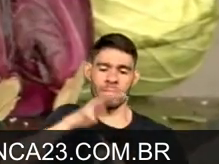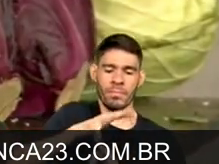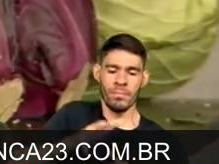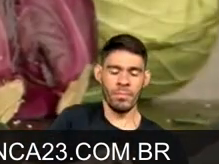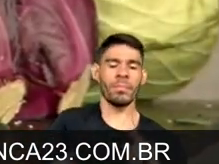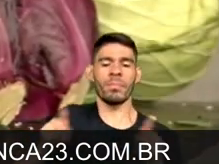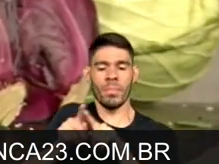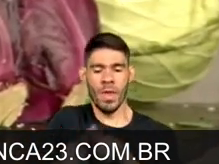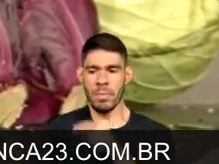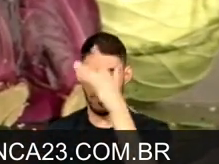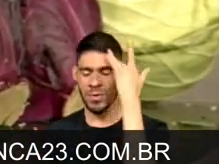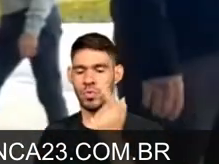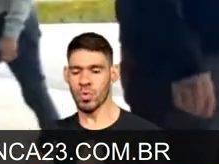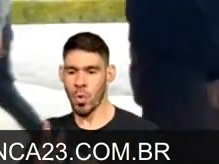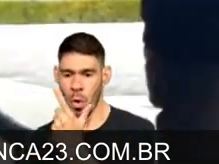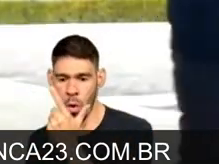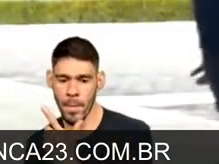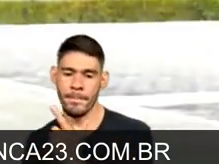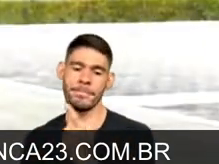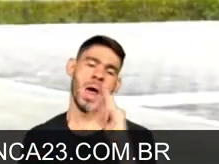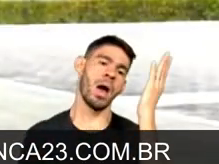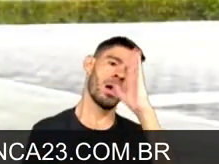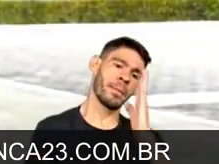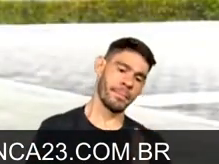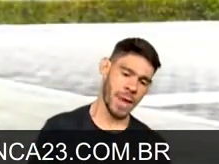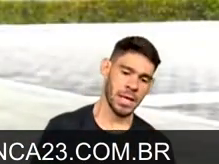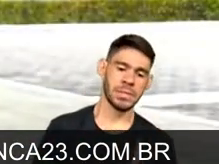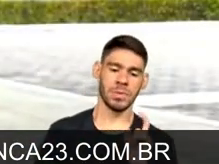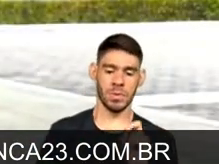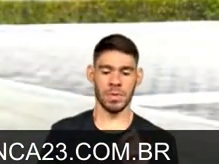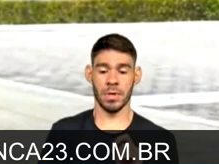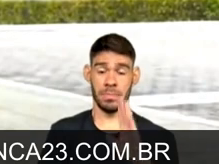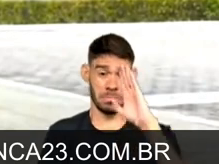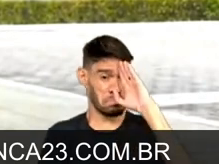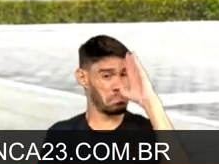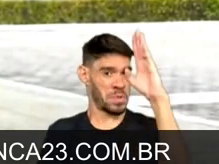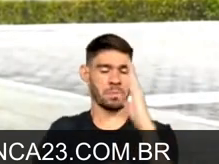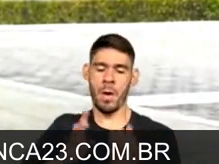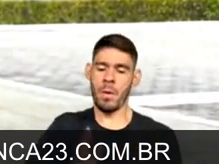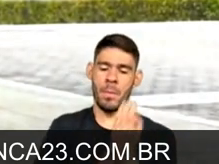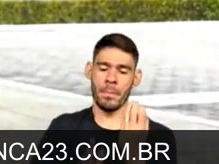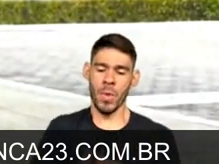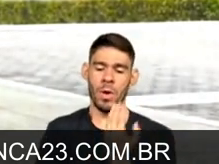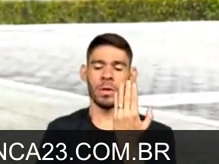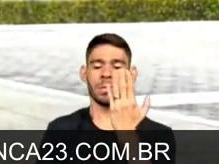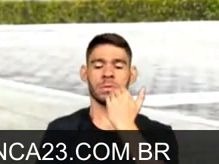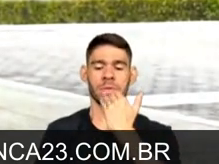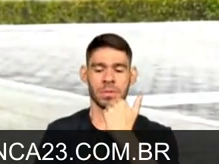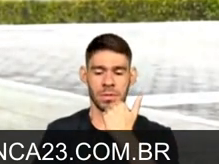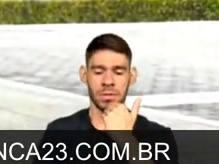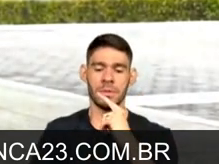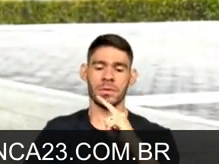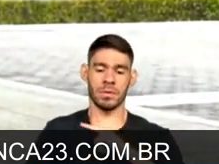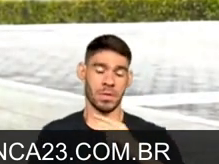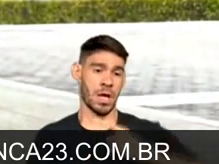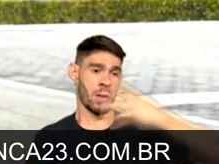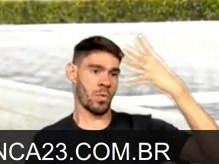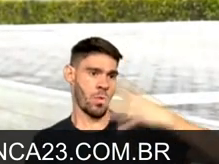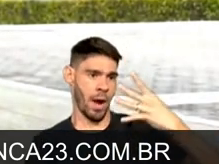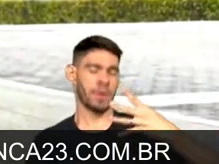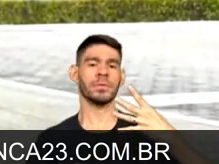instituições como de consumidores. O Brasil é um dos grandes produtores de alimento e está em quarto